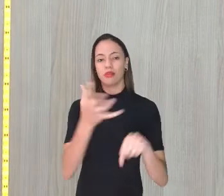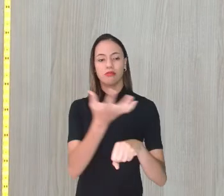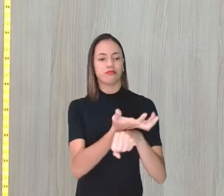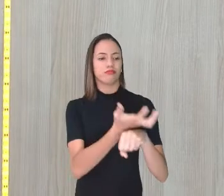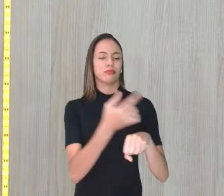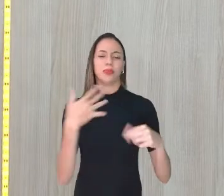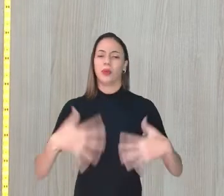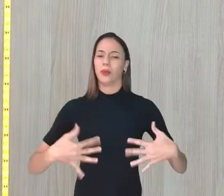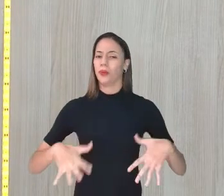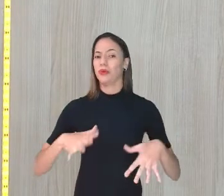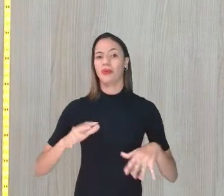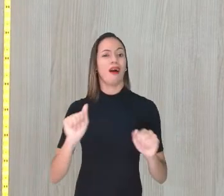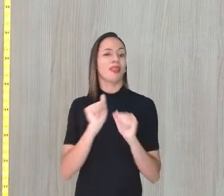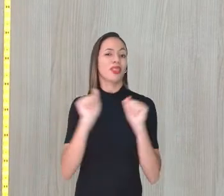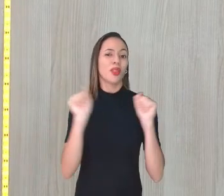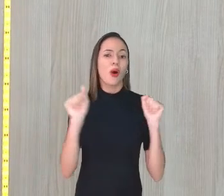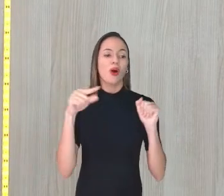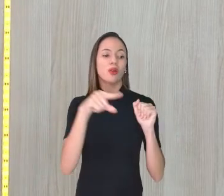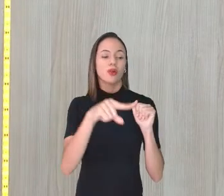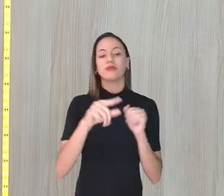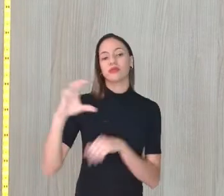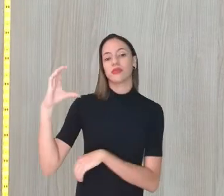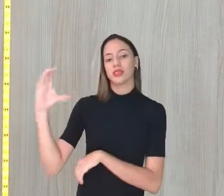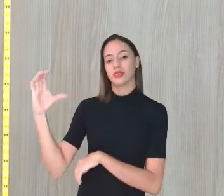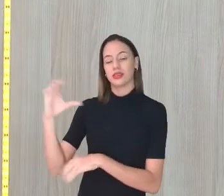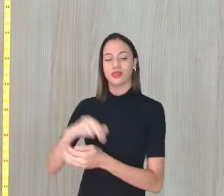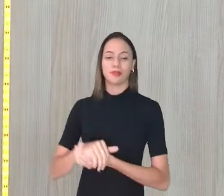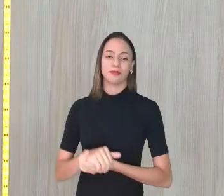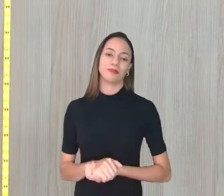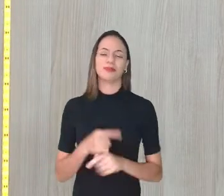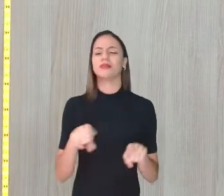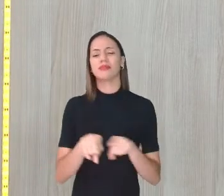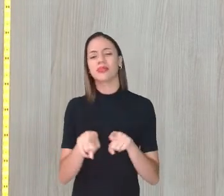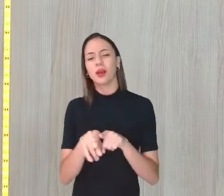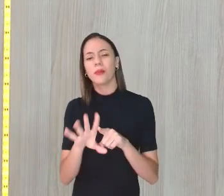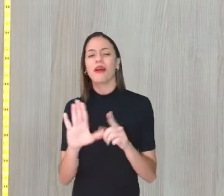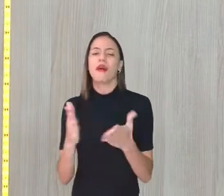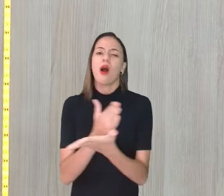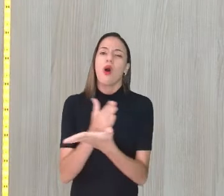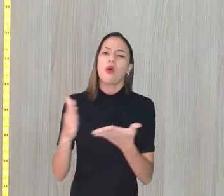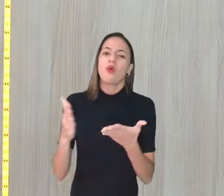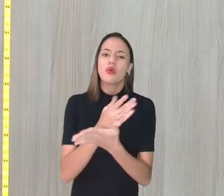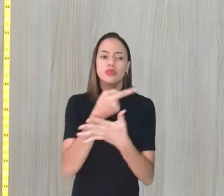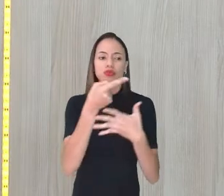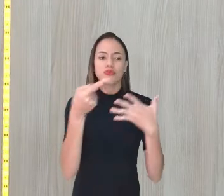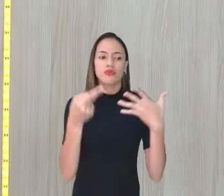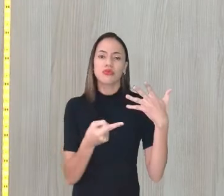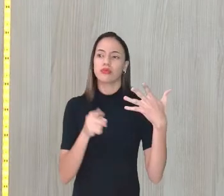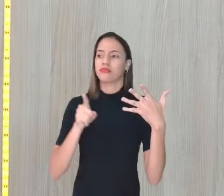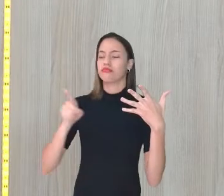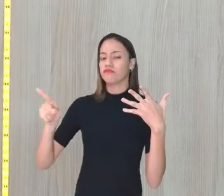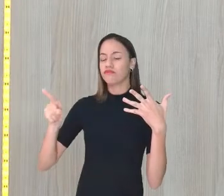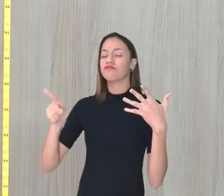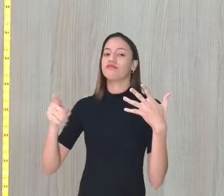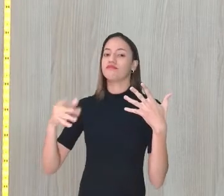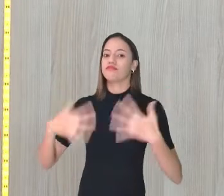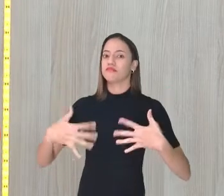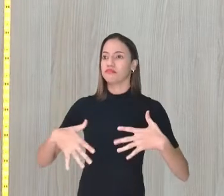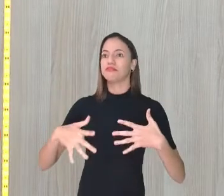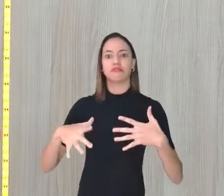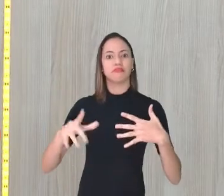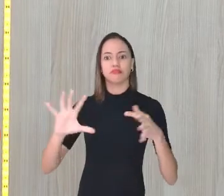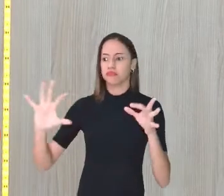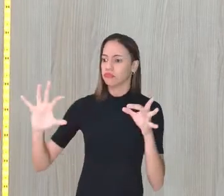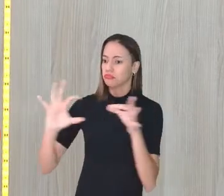que eu também adoro, que é ciências. E tem também algumas coisinhas aí que a gente vai ver que se encaixam